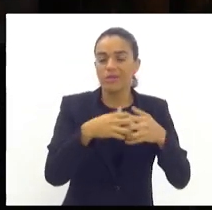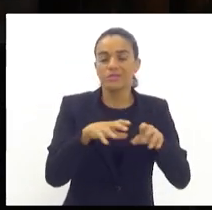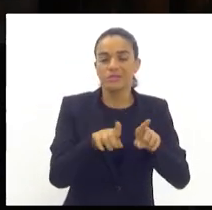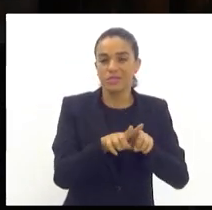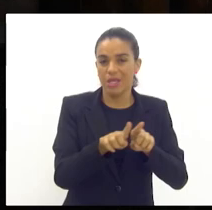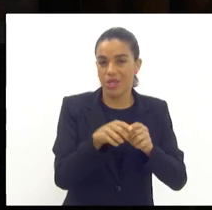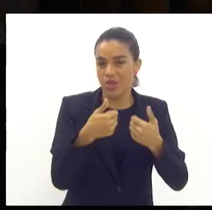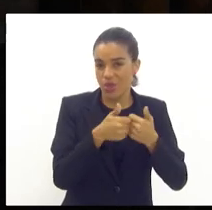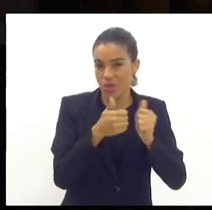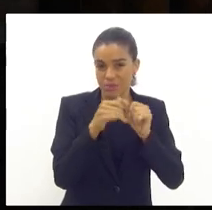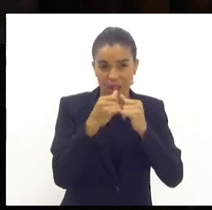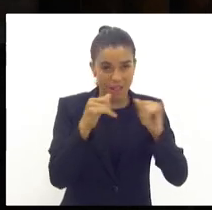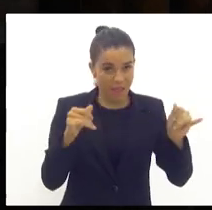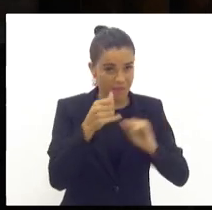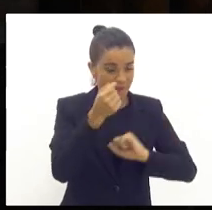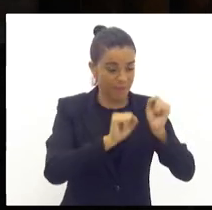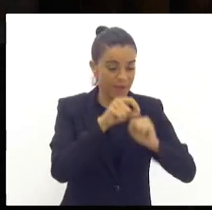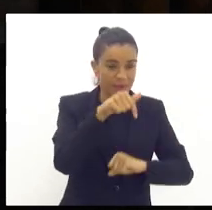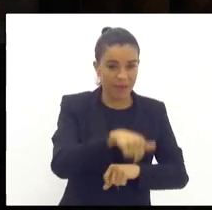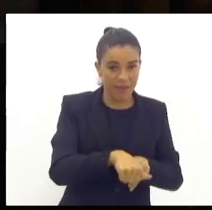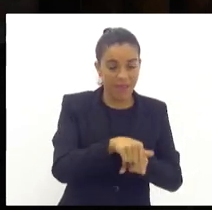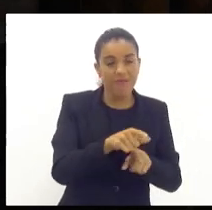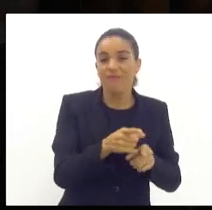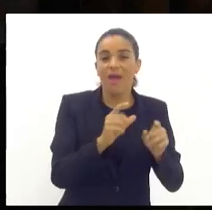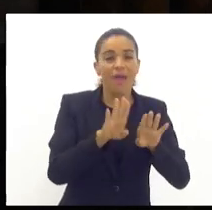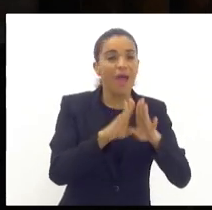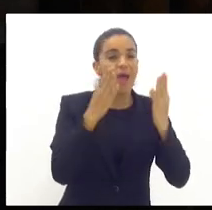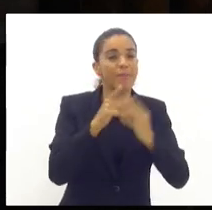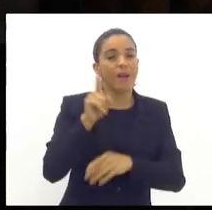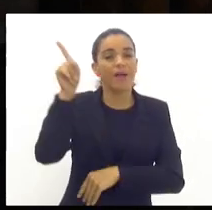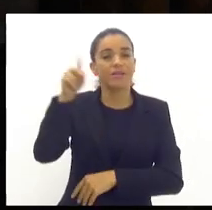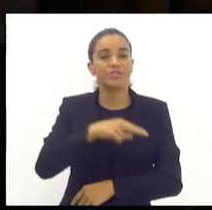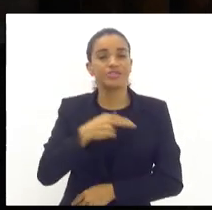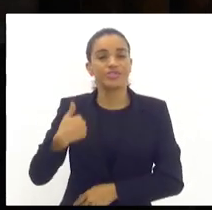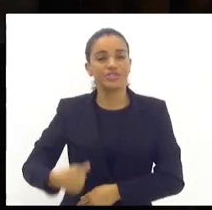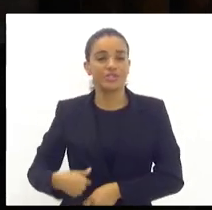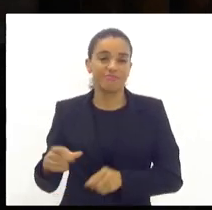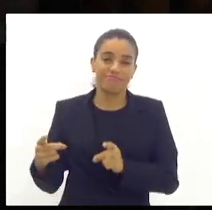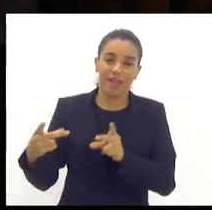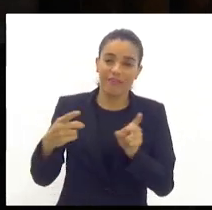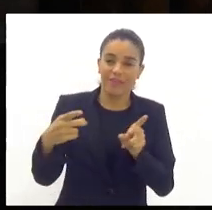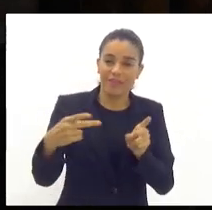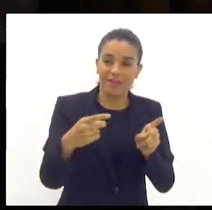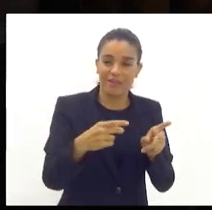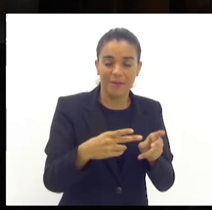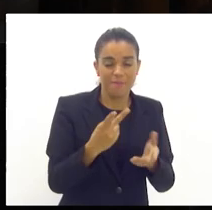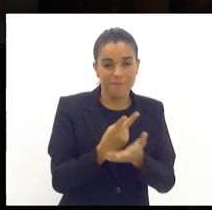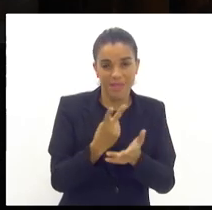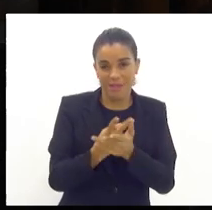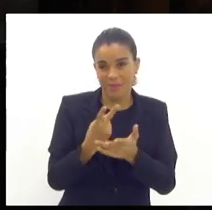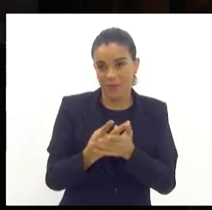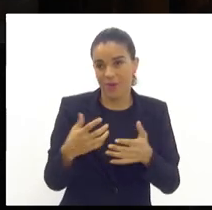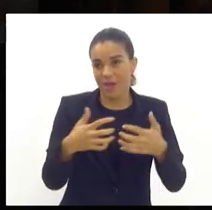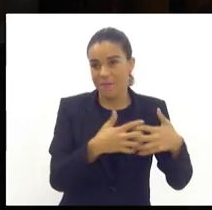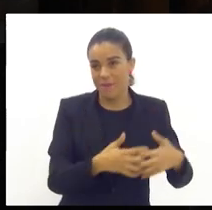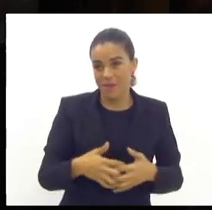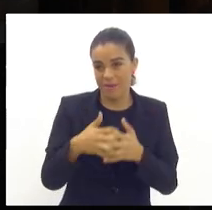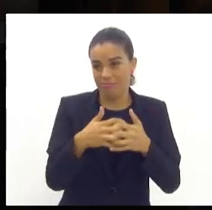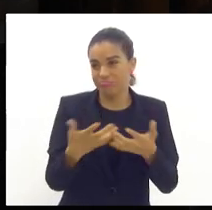estão sendo comercializados aqui no Brasil, vai abrir essa mesma fábrica lá na China para vender esse mesmo caminhão que hoje é produzido